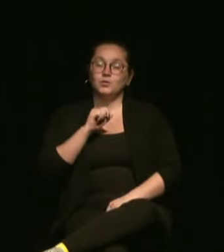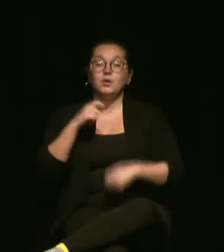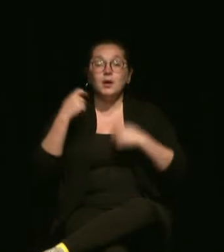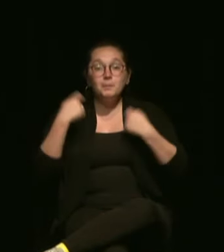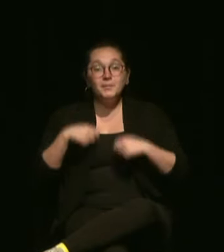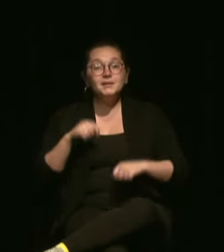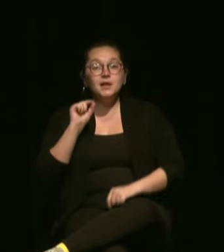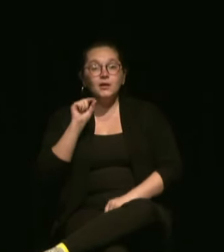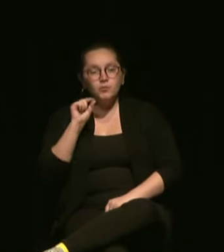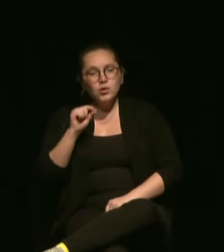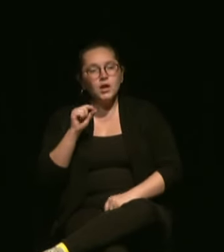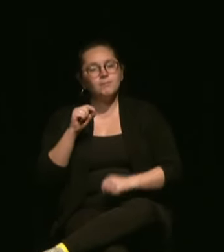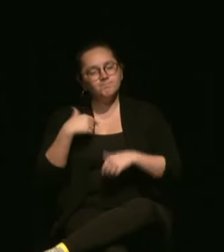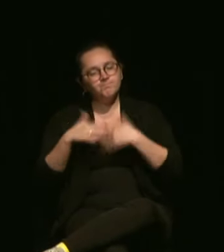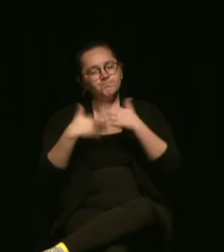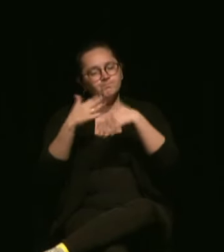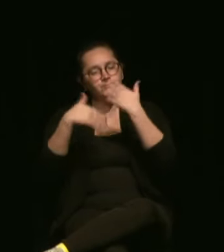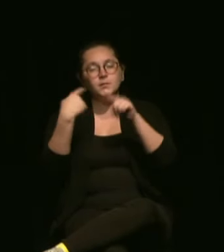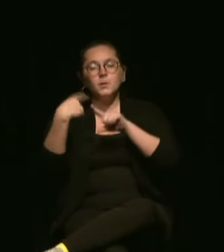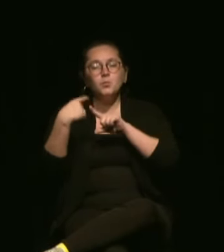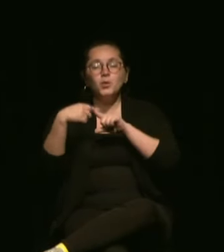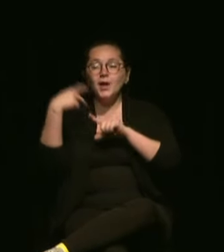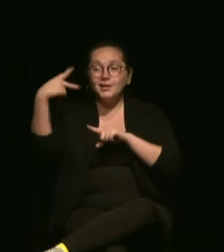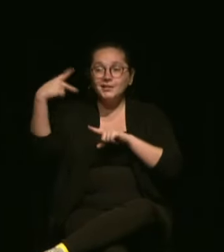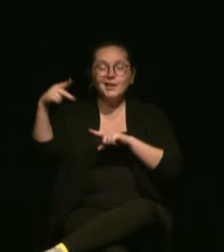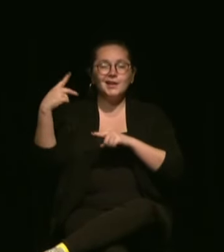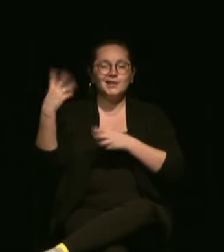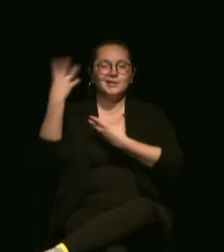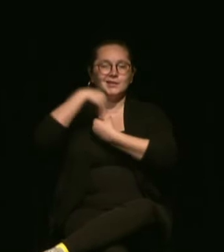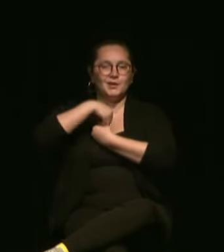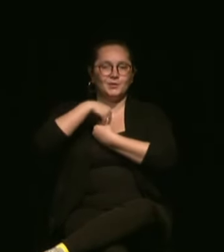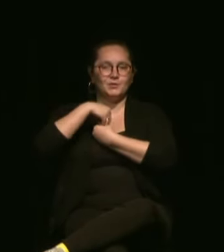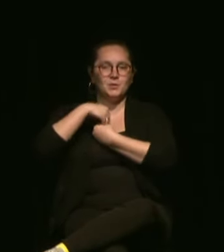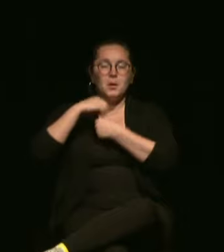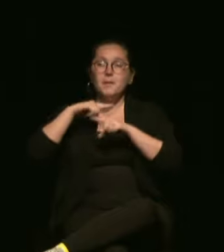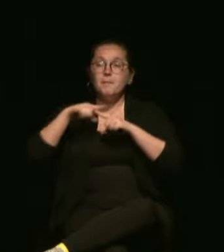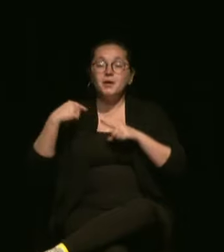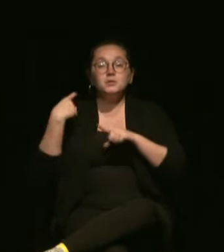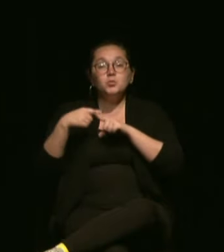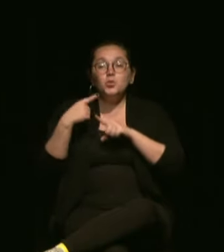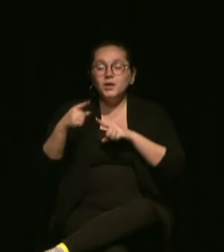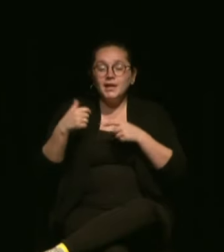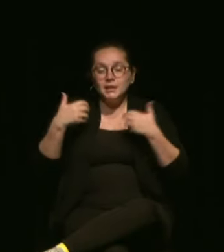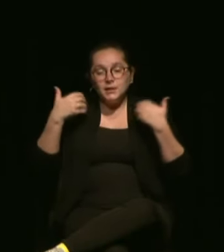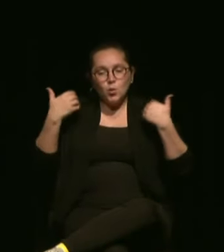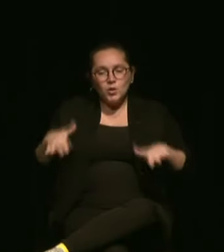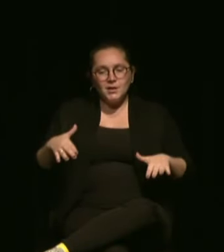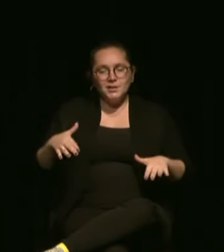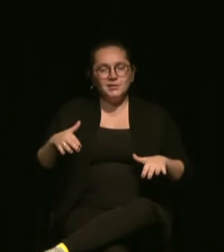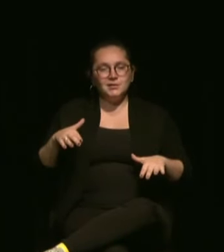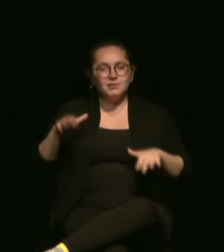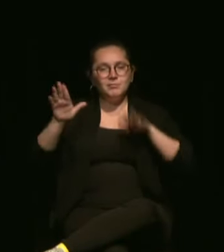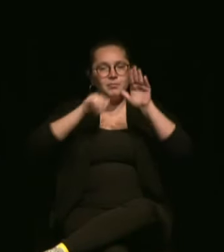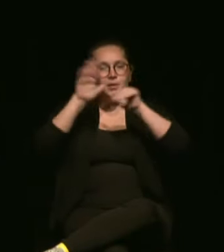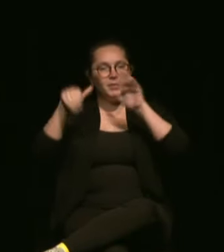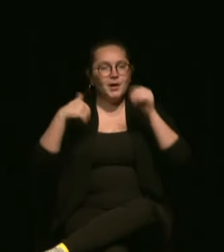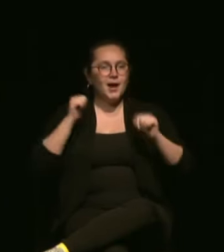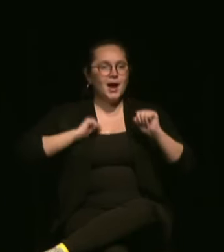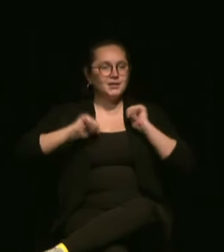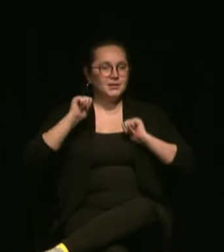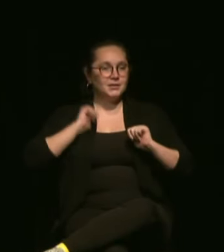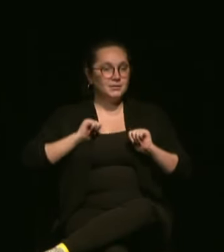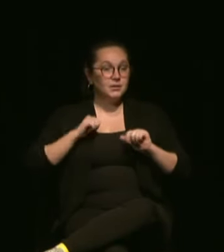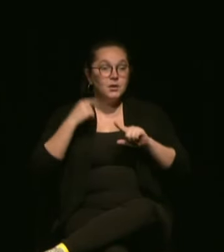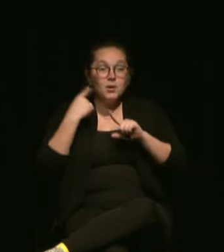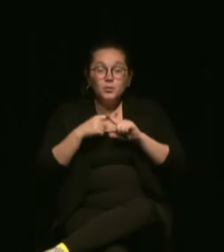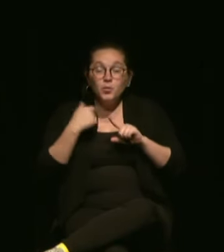passo seguinte, que era dele próprio. E por que ele hesitou tanto em chamar as atrizes? Porque, de novo, ele não sabia